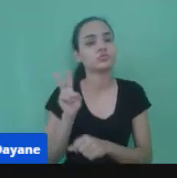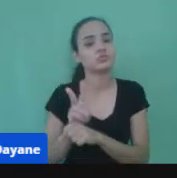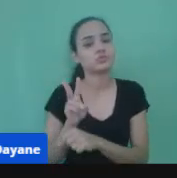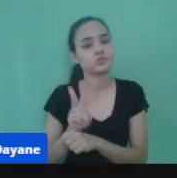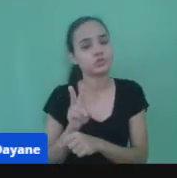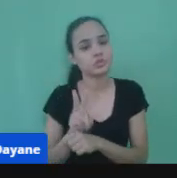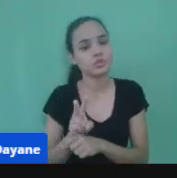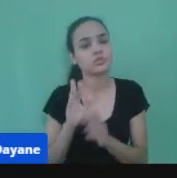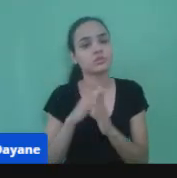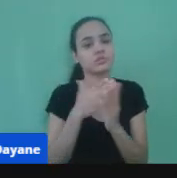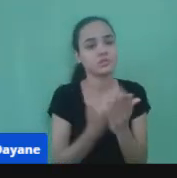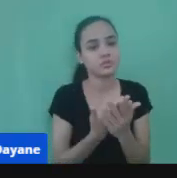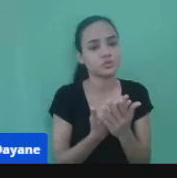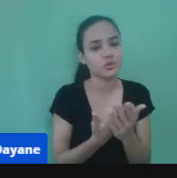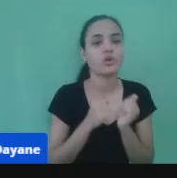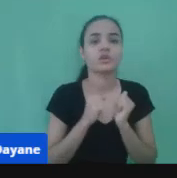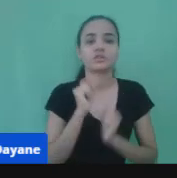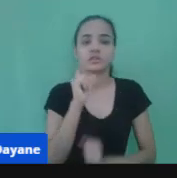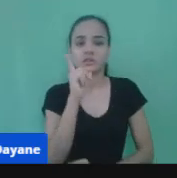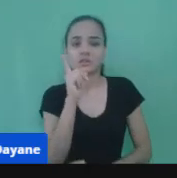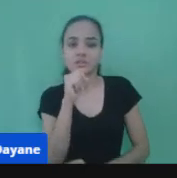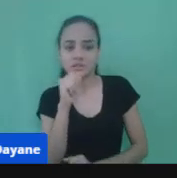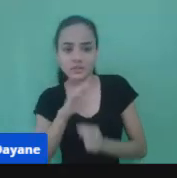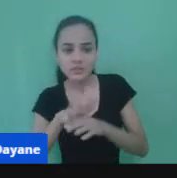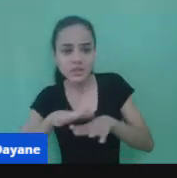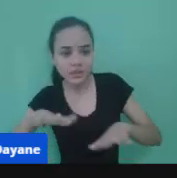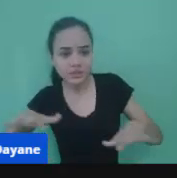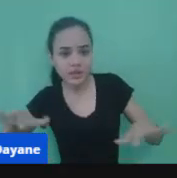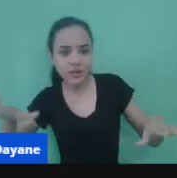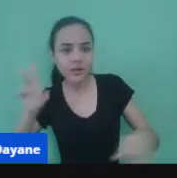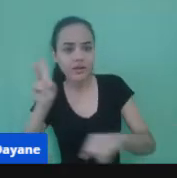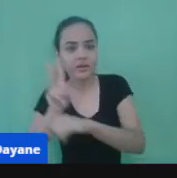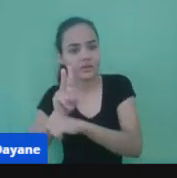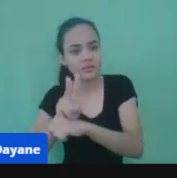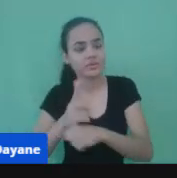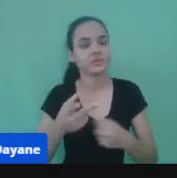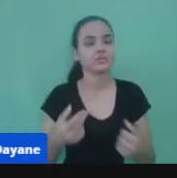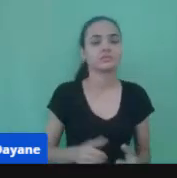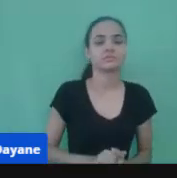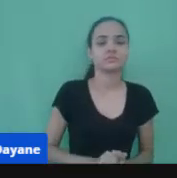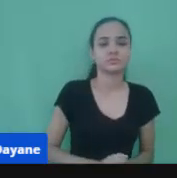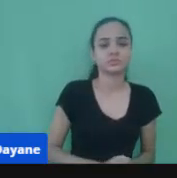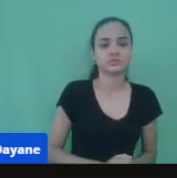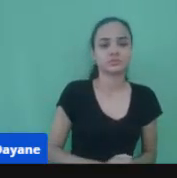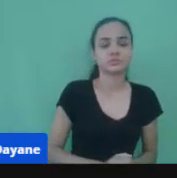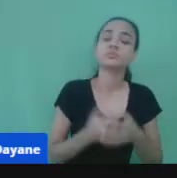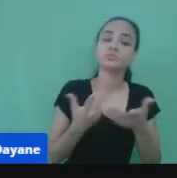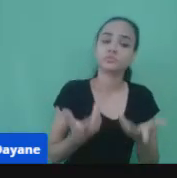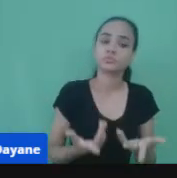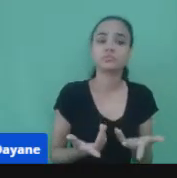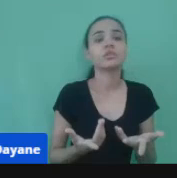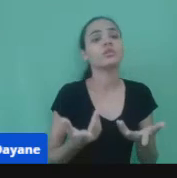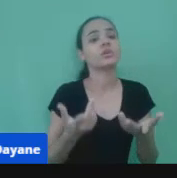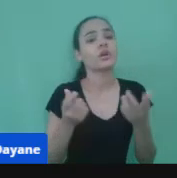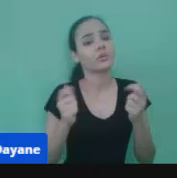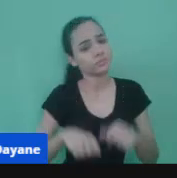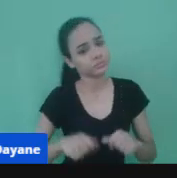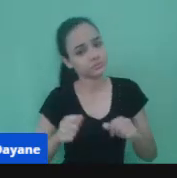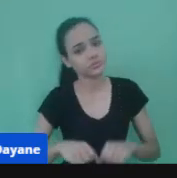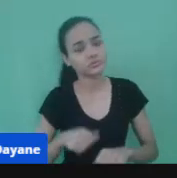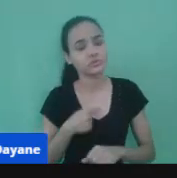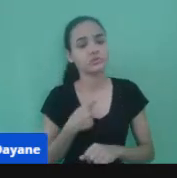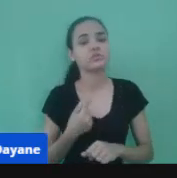essas conferências é necessário, é legal se você puder realizar a Convida na sua escola e depois levar o aluno